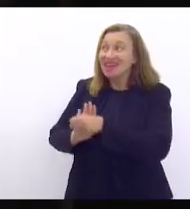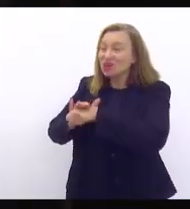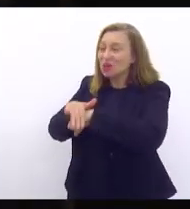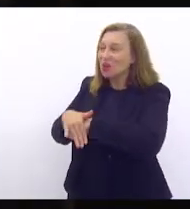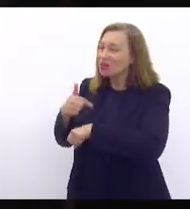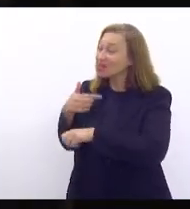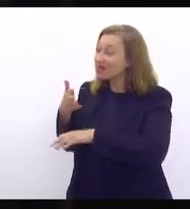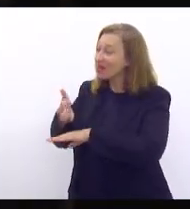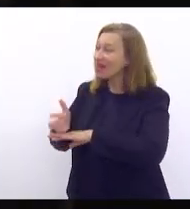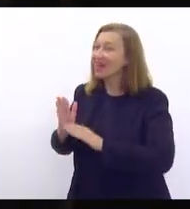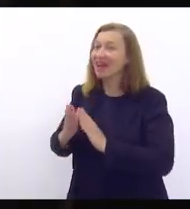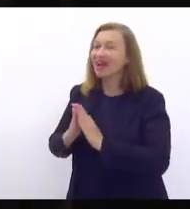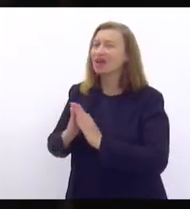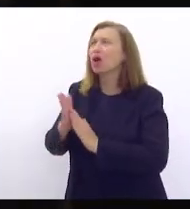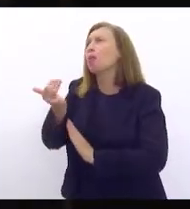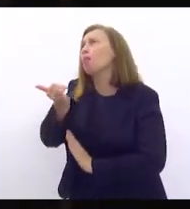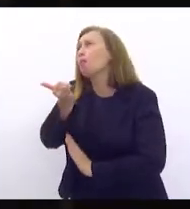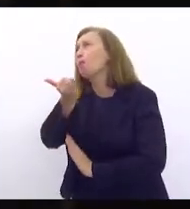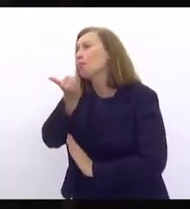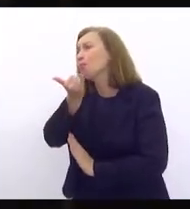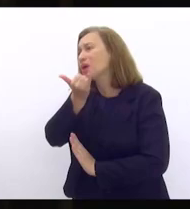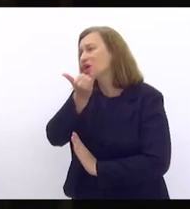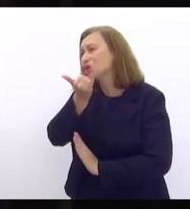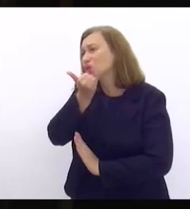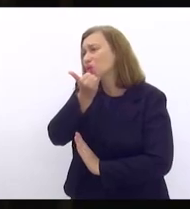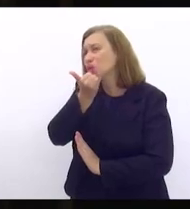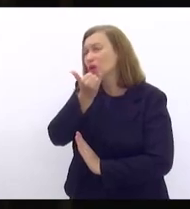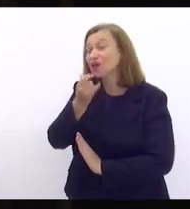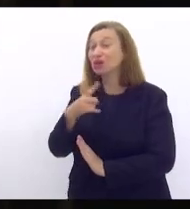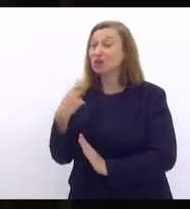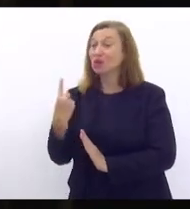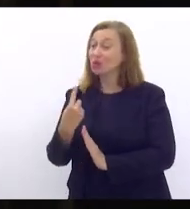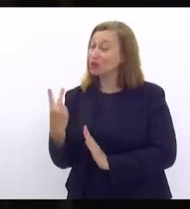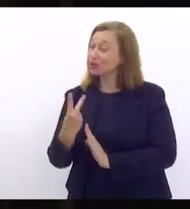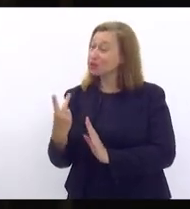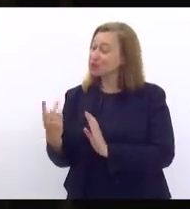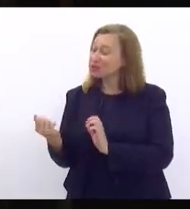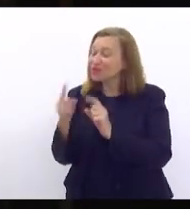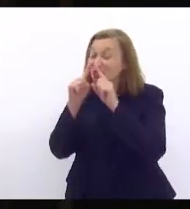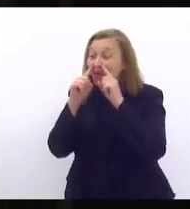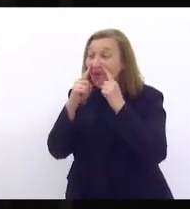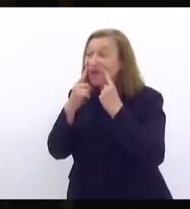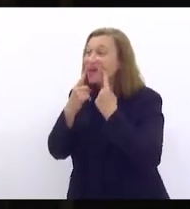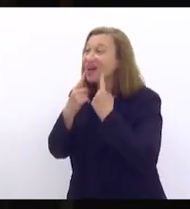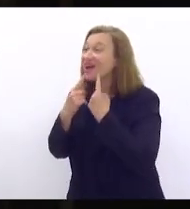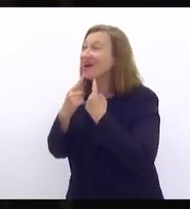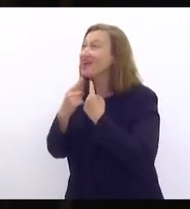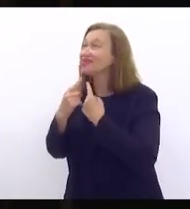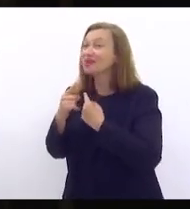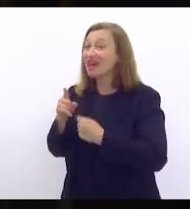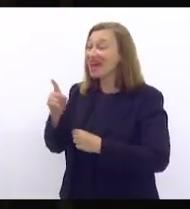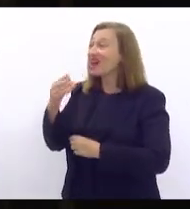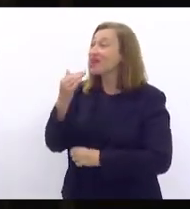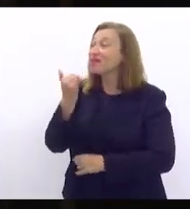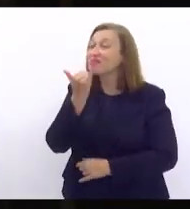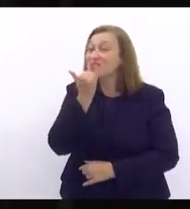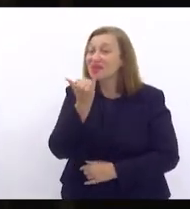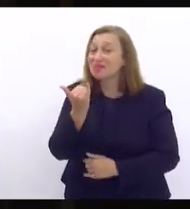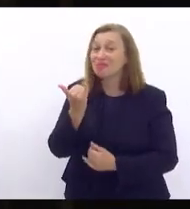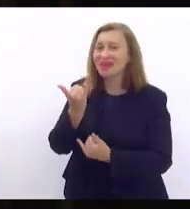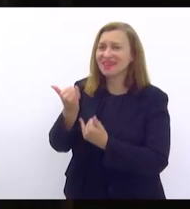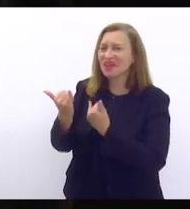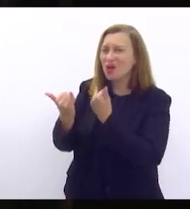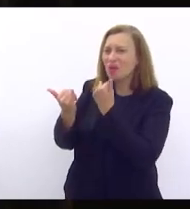em casa, falei, me perdoa. E nós choramos muito ali, nós pedindo, ela pedindo perdão a mim,